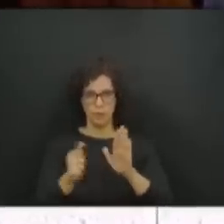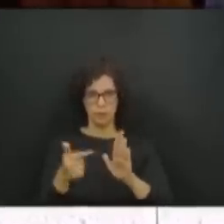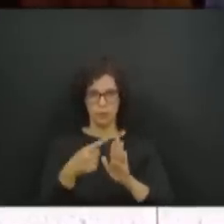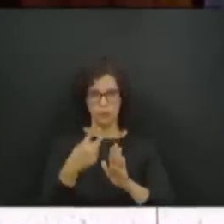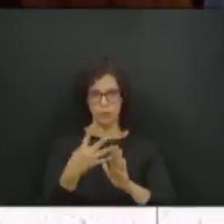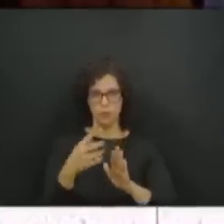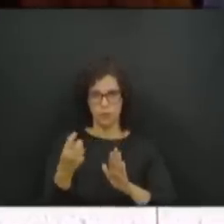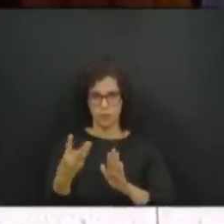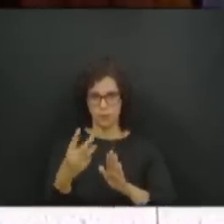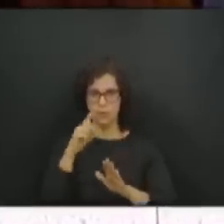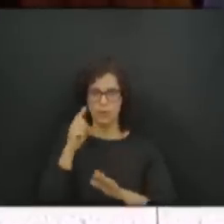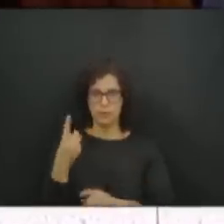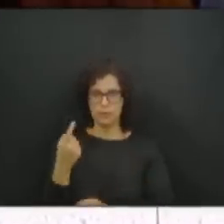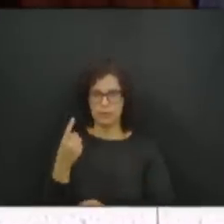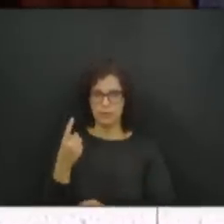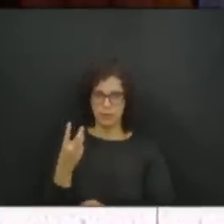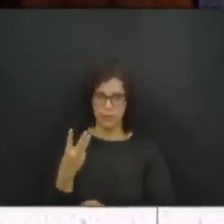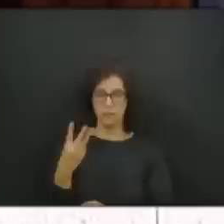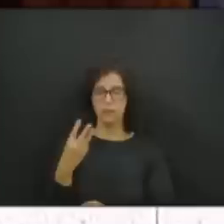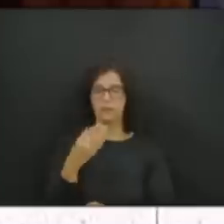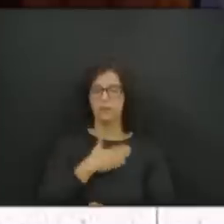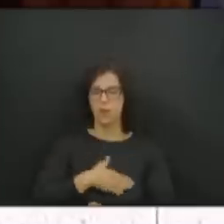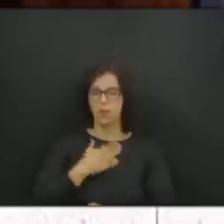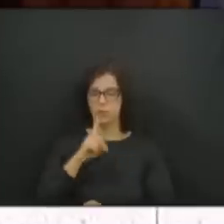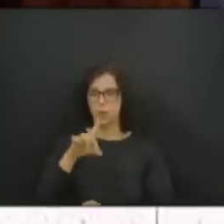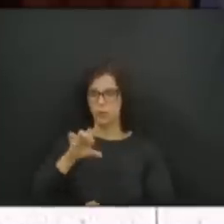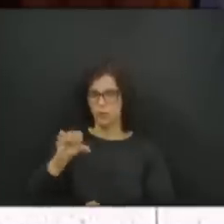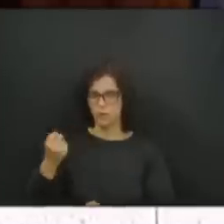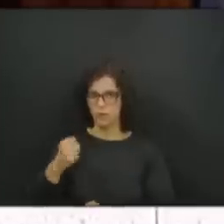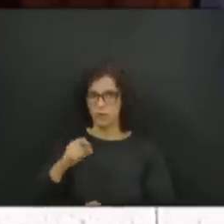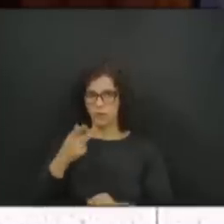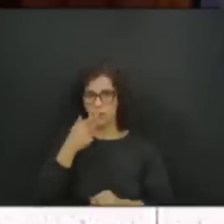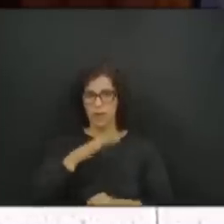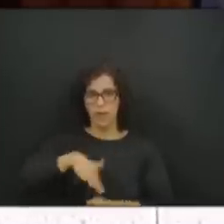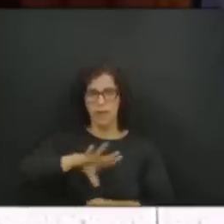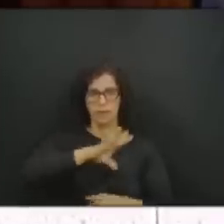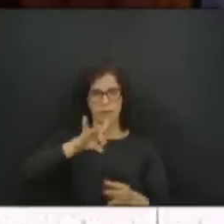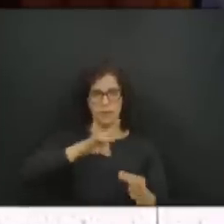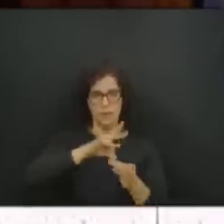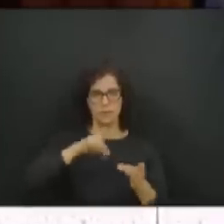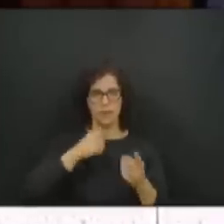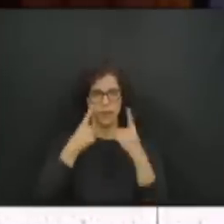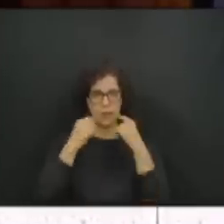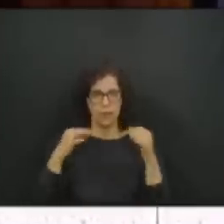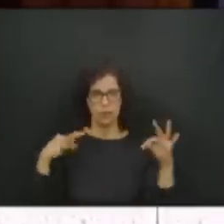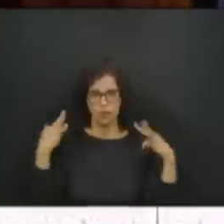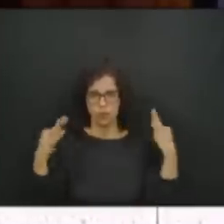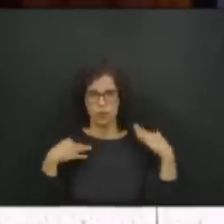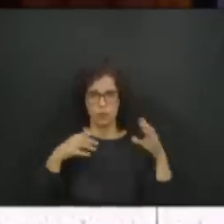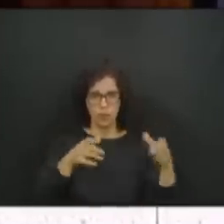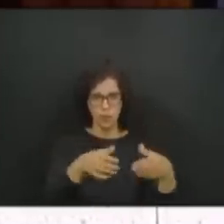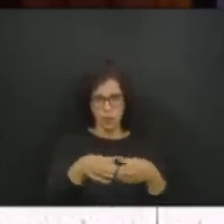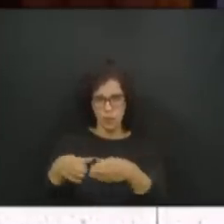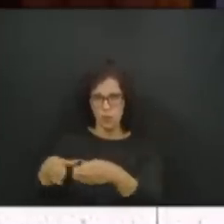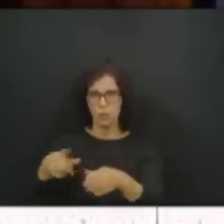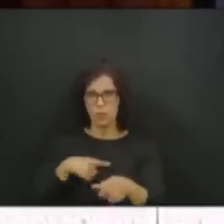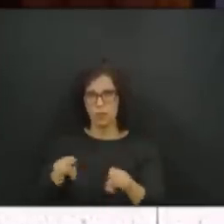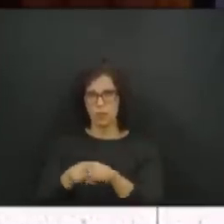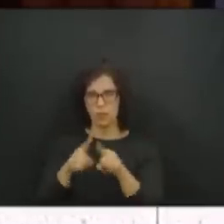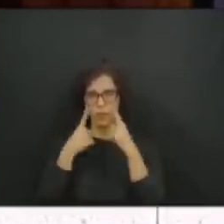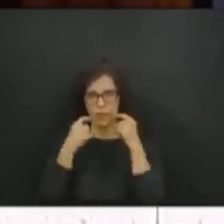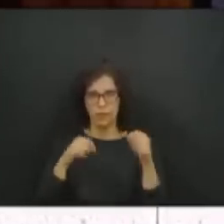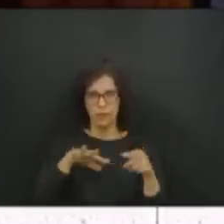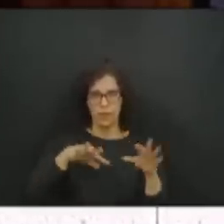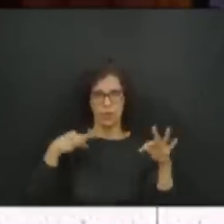Lei 12243 e Três Lagoas 98 que considera áreas especiais de interesse turístico em locais de interesse turístico